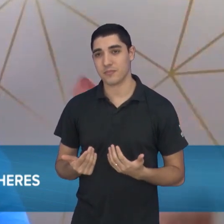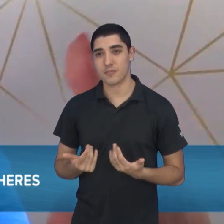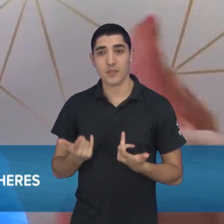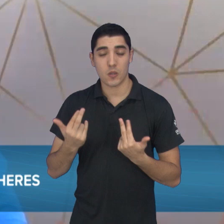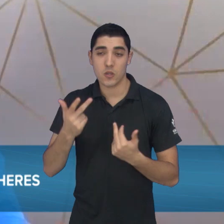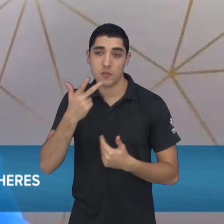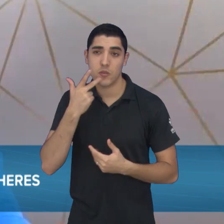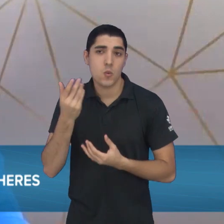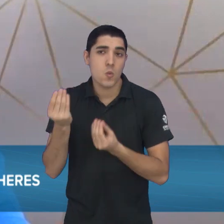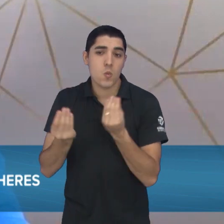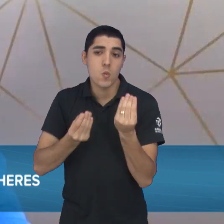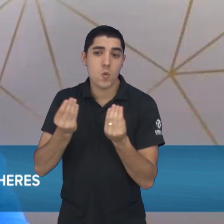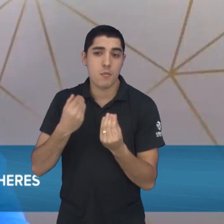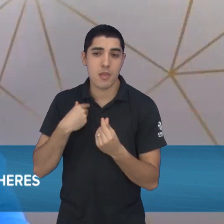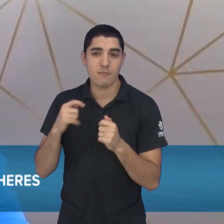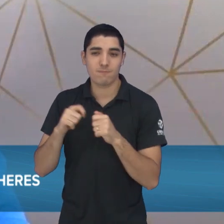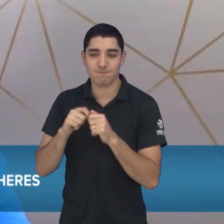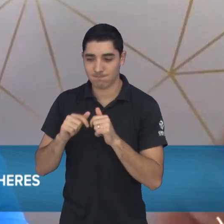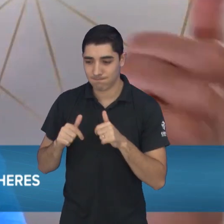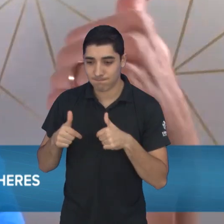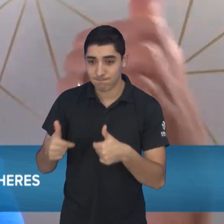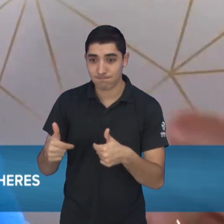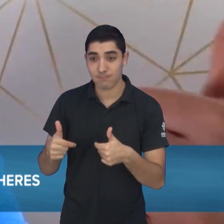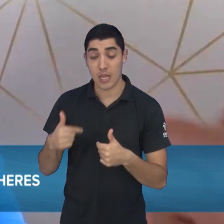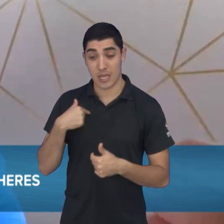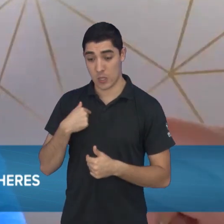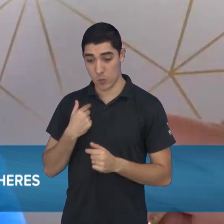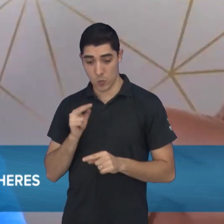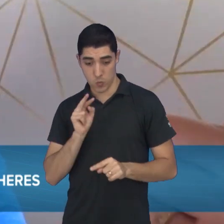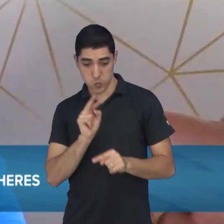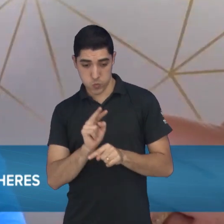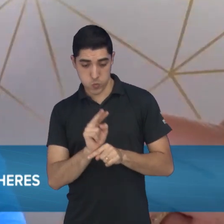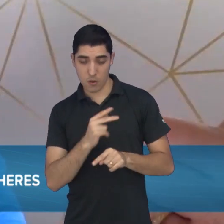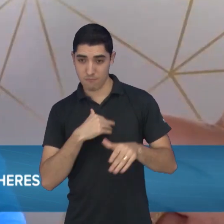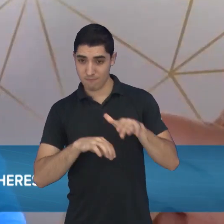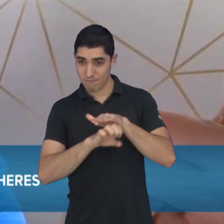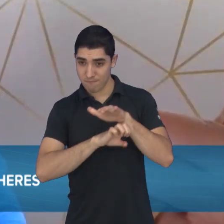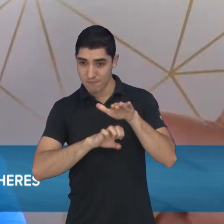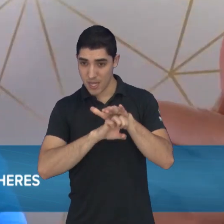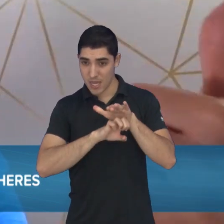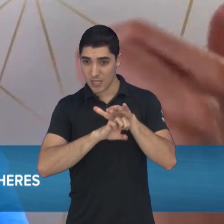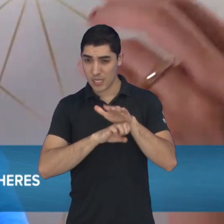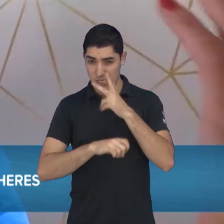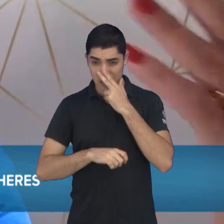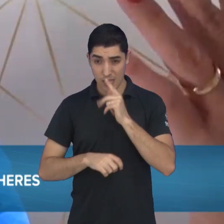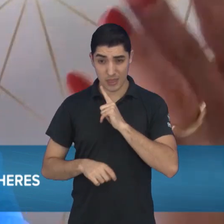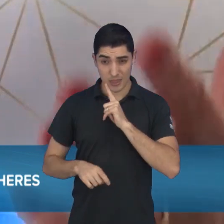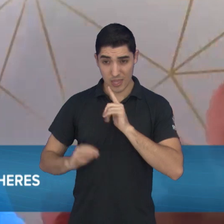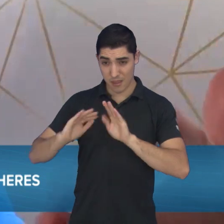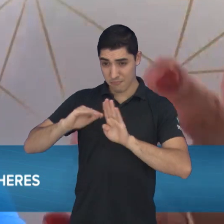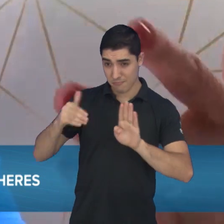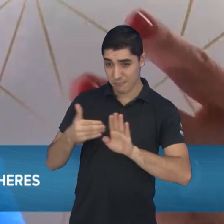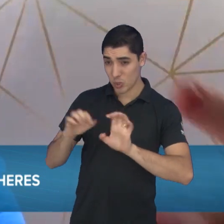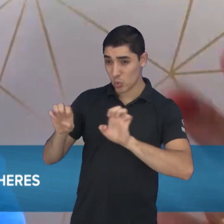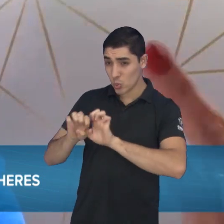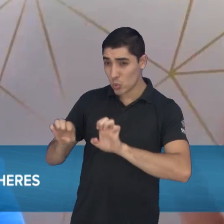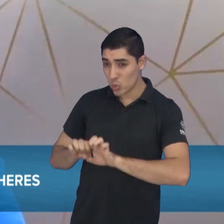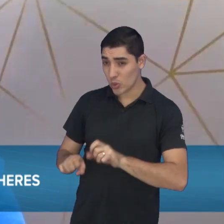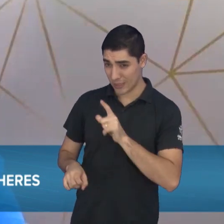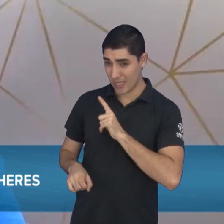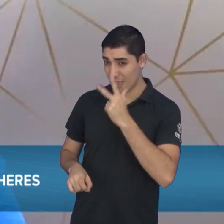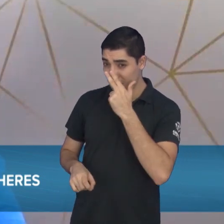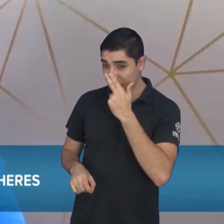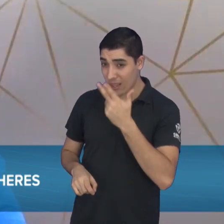que eu vou fazer tudo no meu negócio? Vou ter estrutura da cidade, do governo,